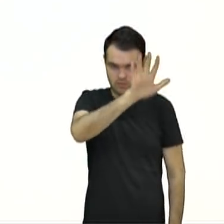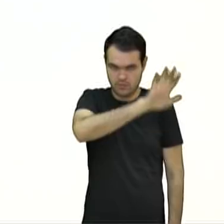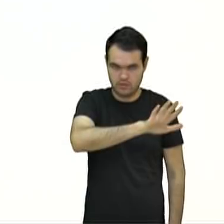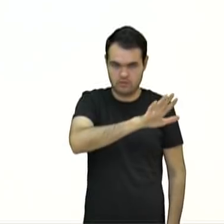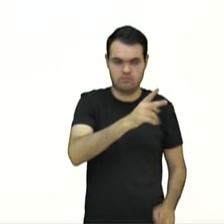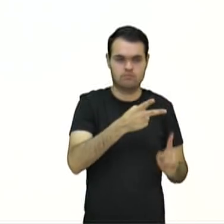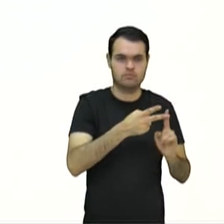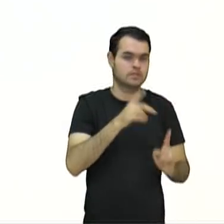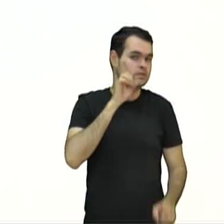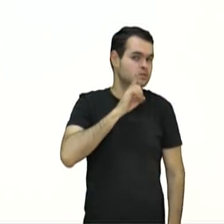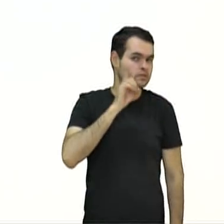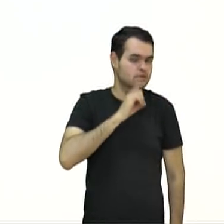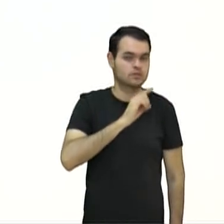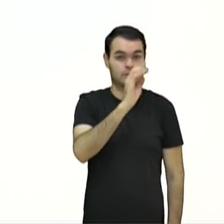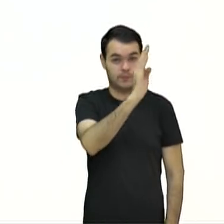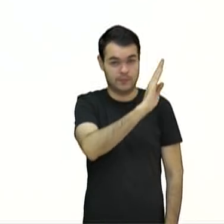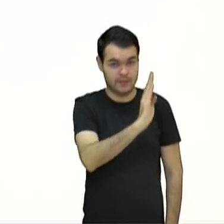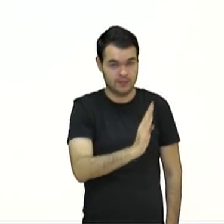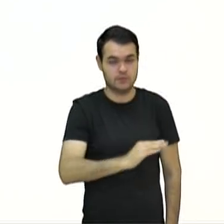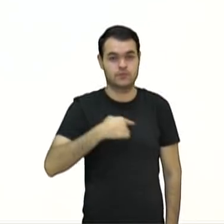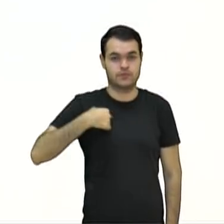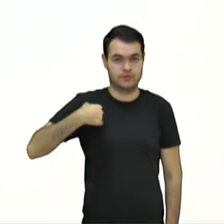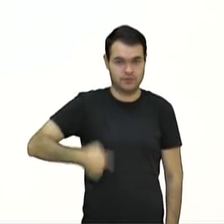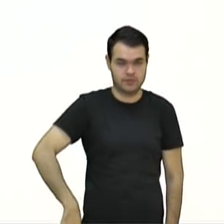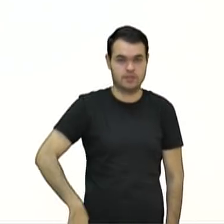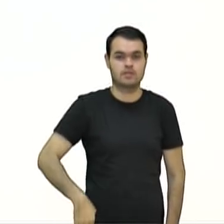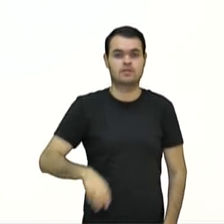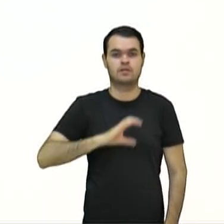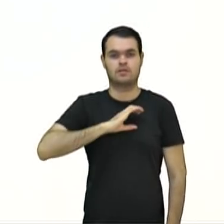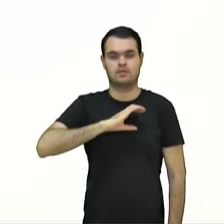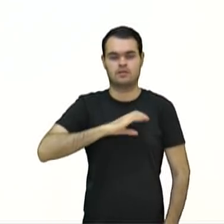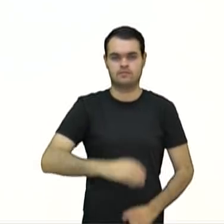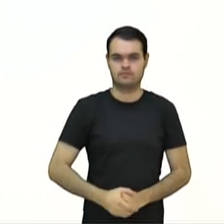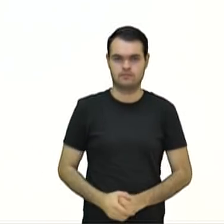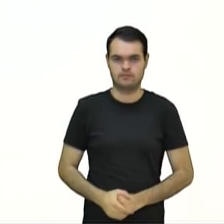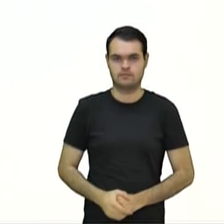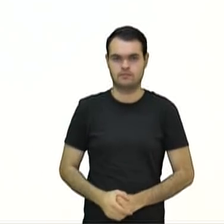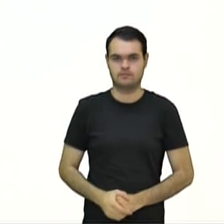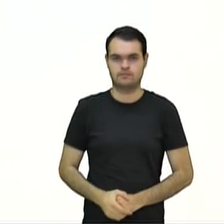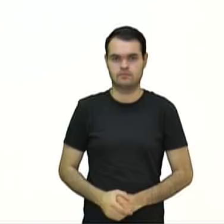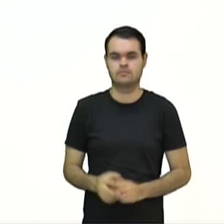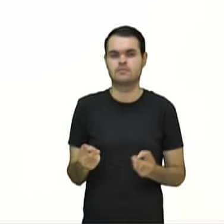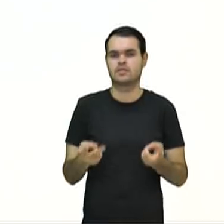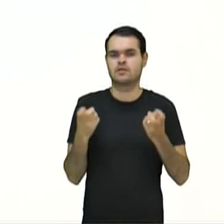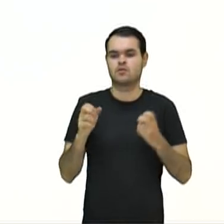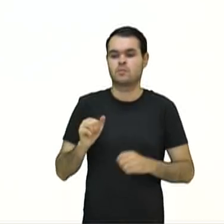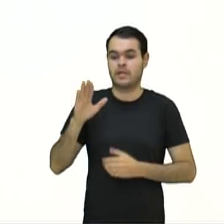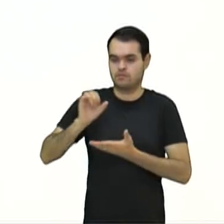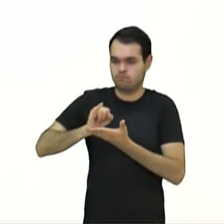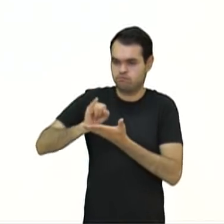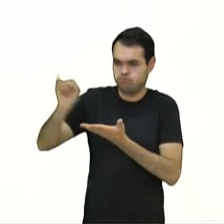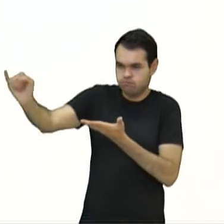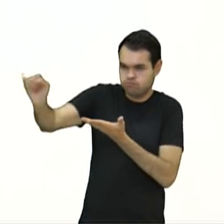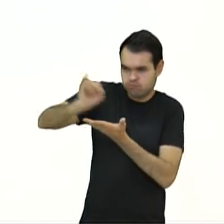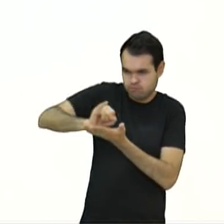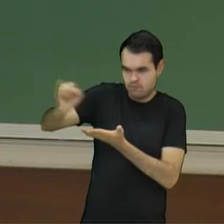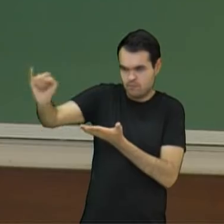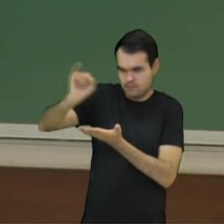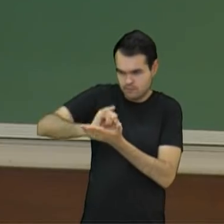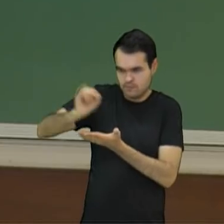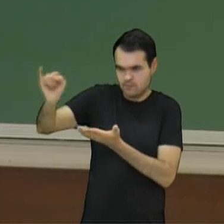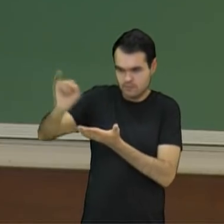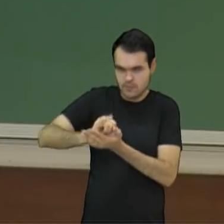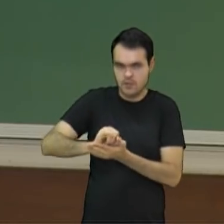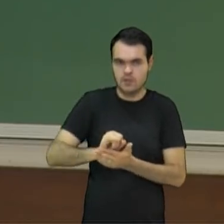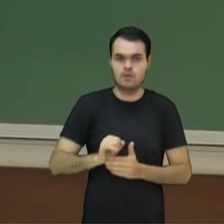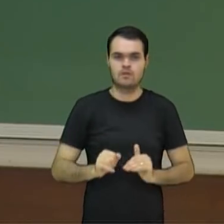Estados Unidos, aí o Brasil, a China e o Canadá. A gente percebe que os que mais importam e os que